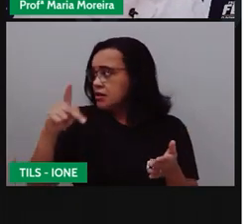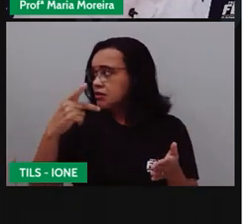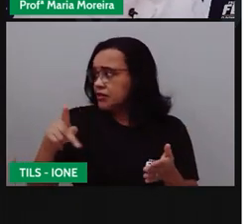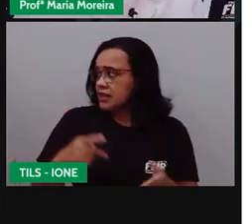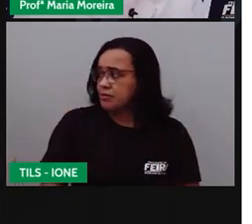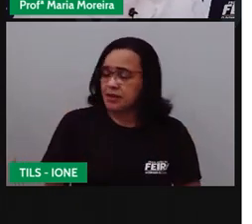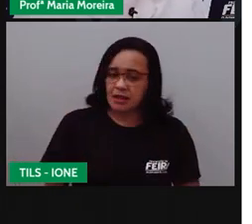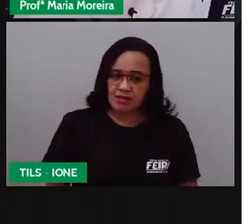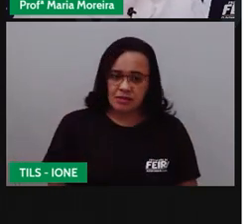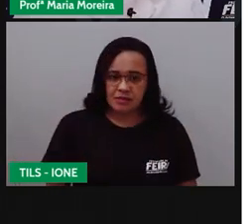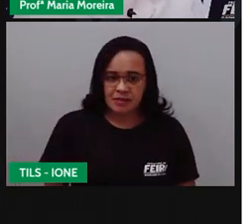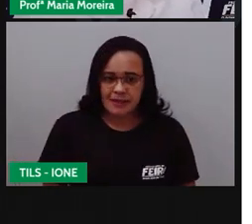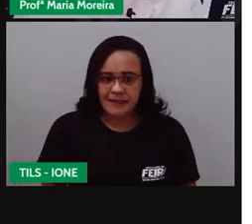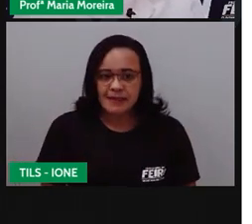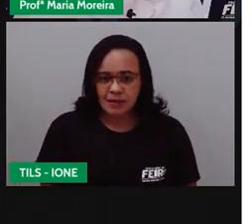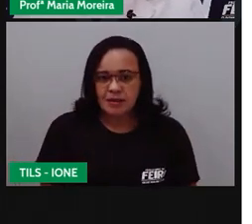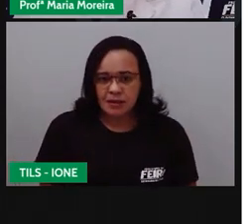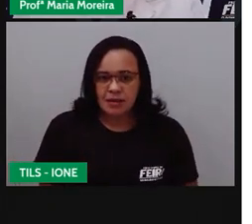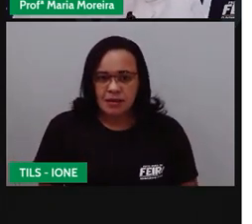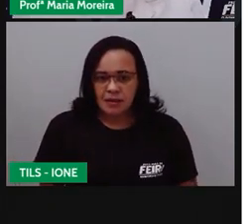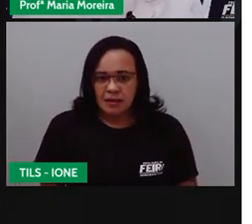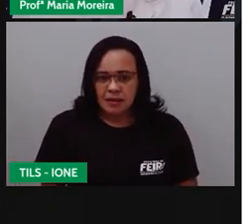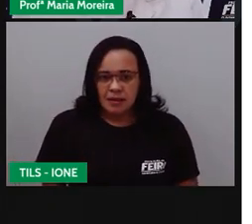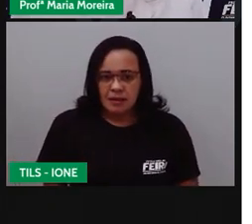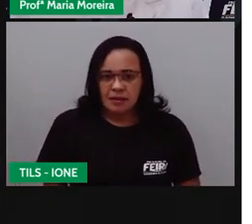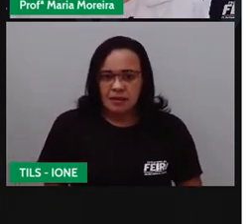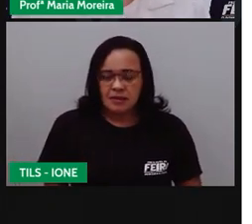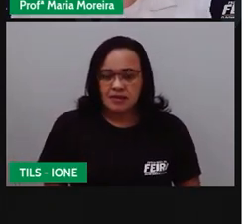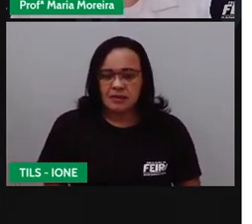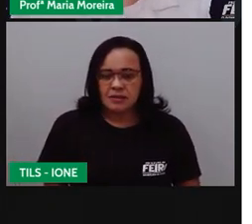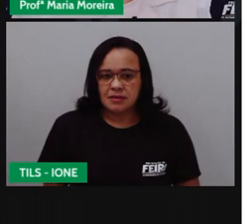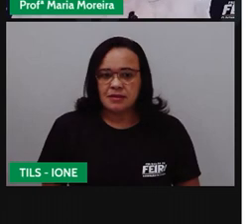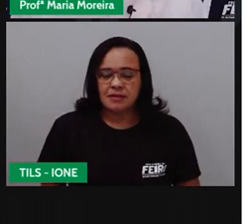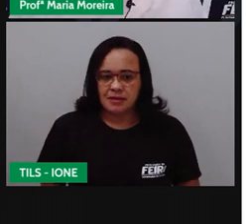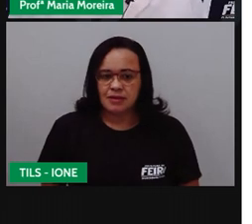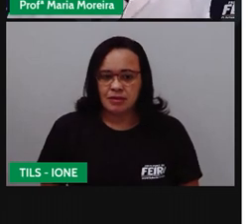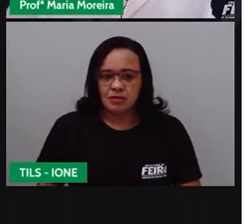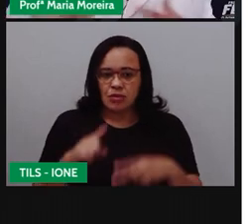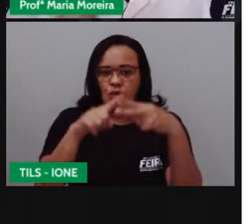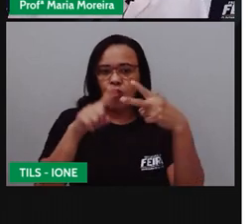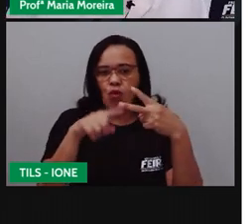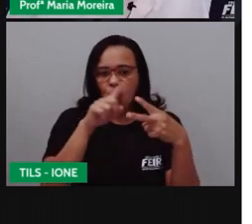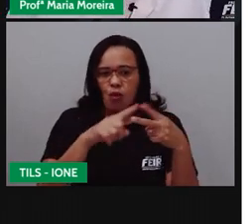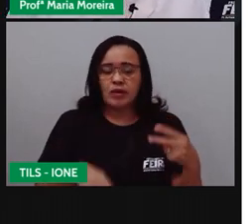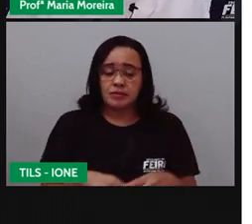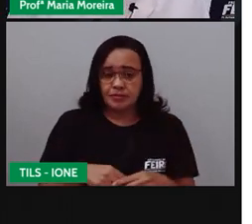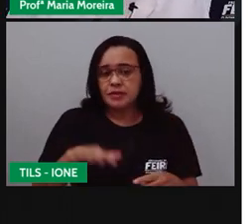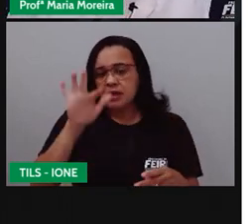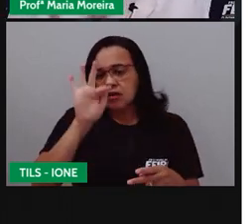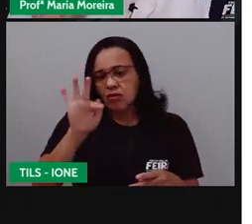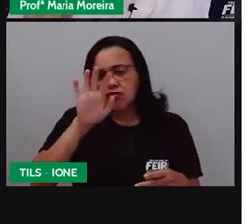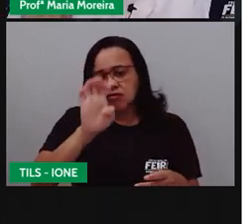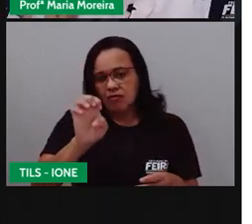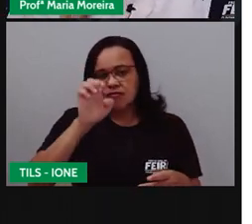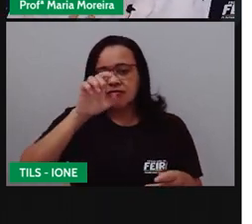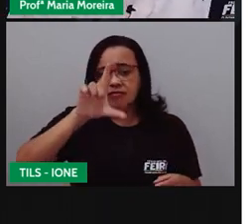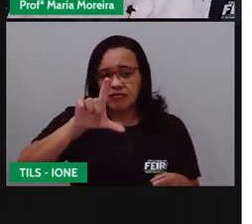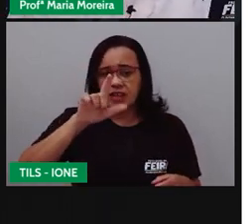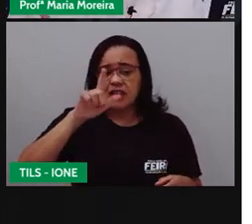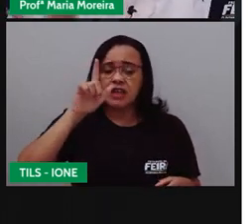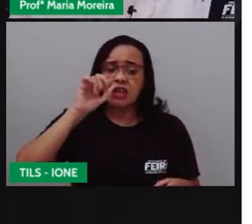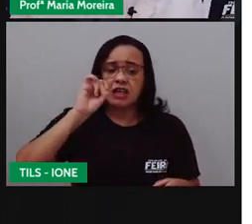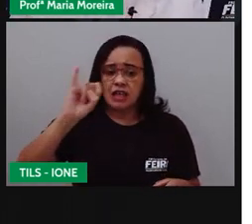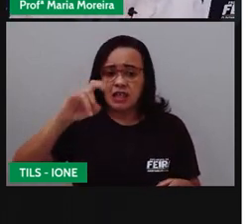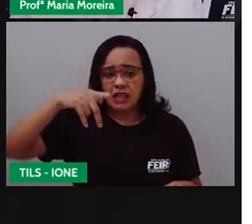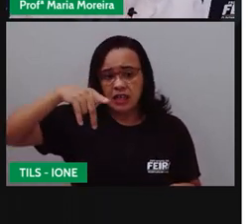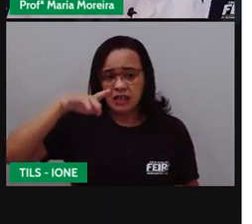estava falando? Não, né? Felipe Neto é um dos irmãos, meu Deus, é muito menino com o nome Neto. Felipe Neto. E aí,